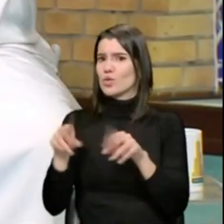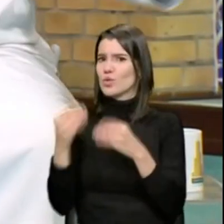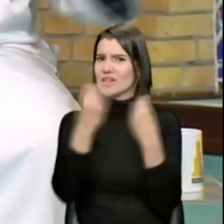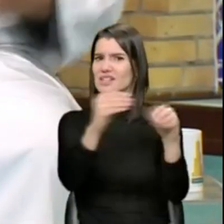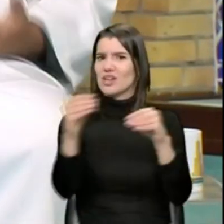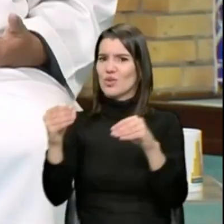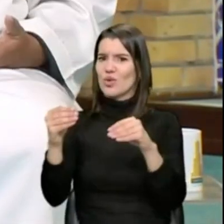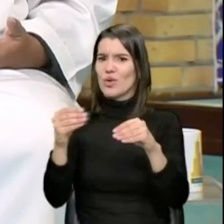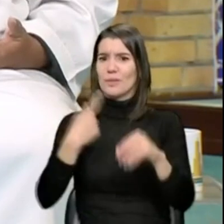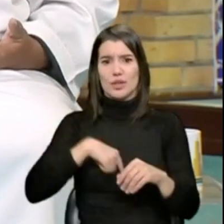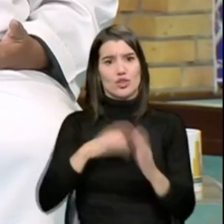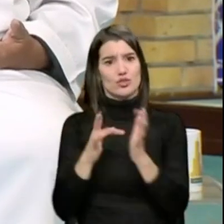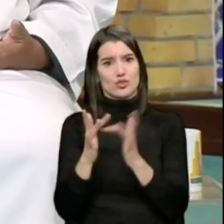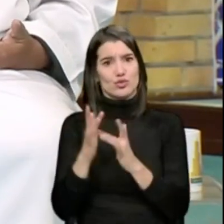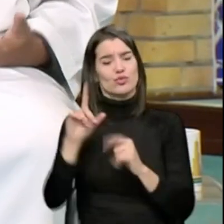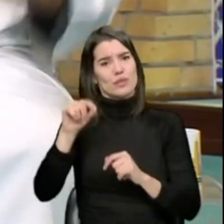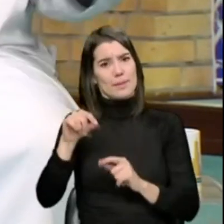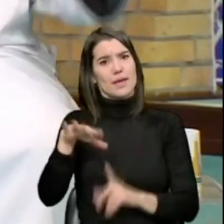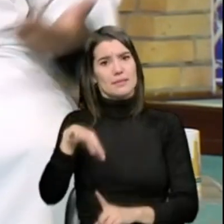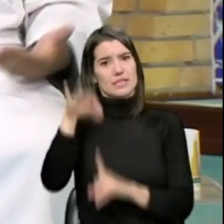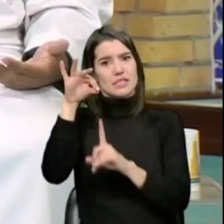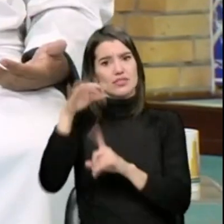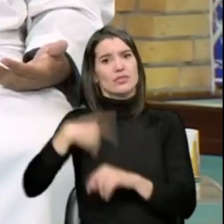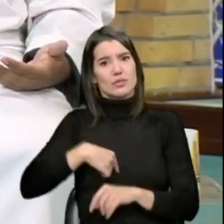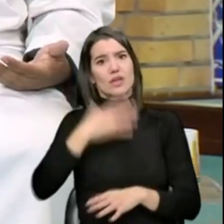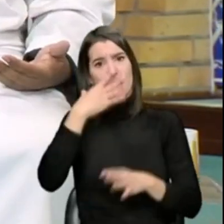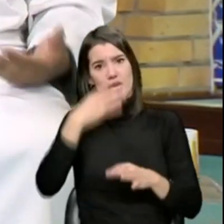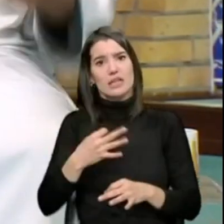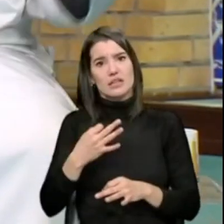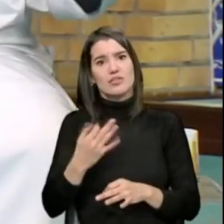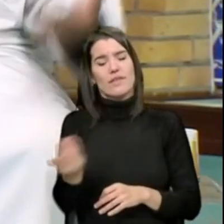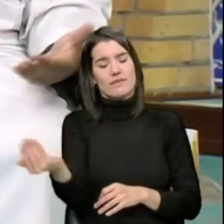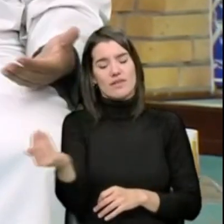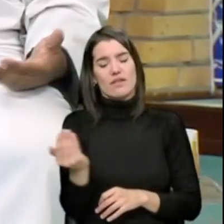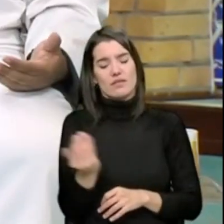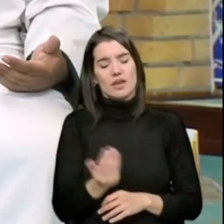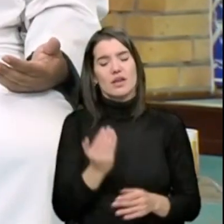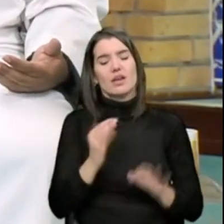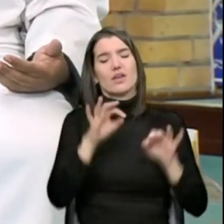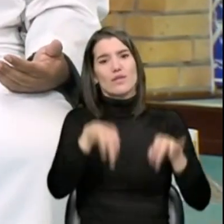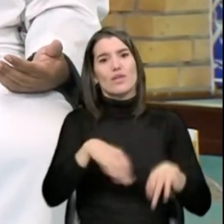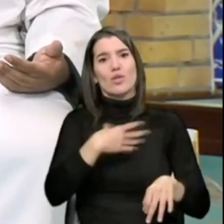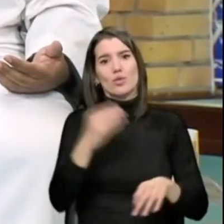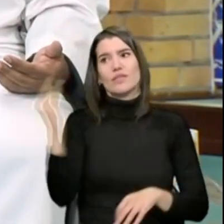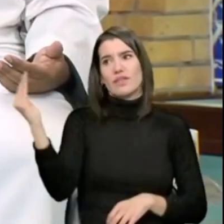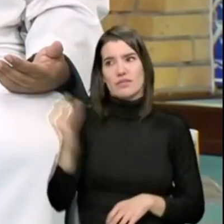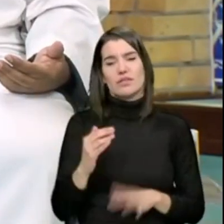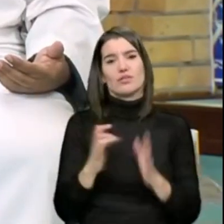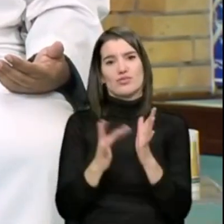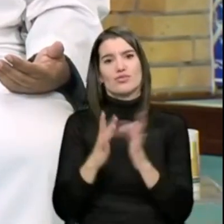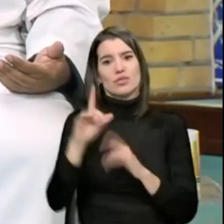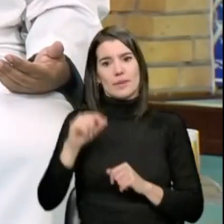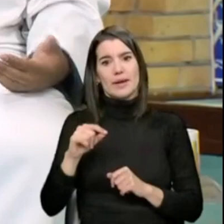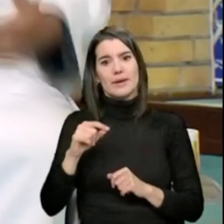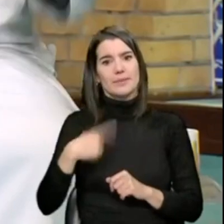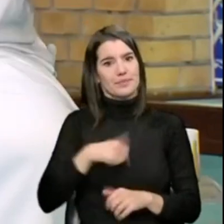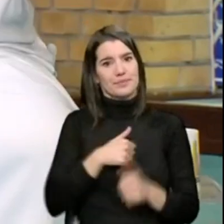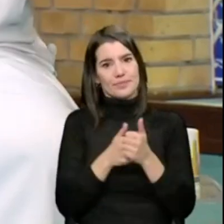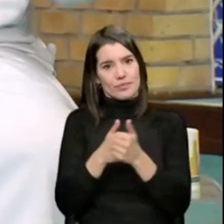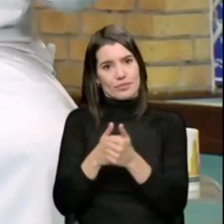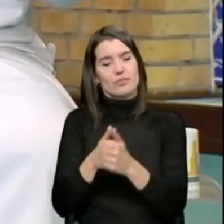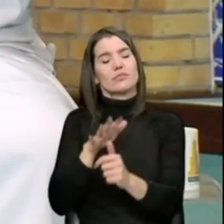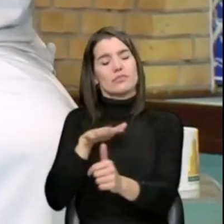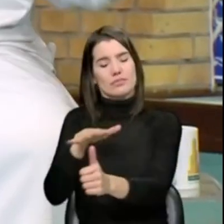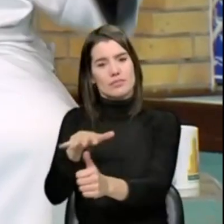e para nós Jesus também é o Messias, nós acreditamos que ele voltará antes do fim do mundo, portanto também estaremos efetivamente atrás dele, e